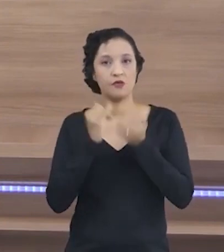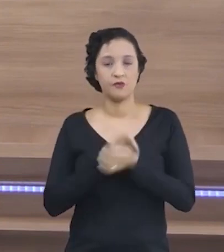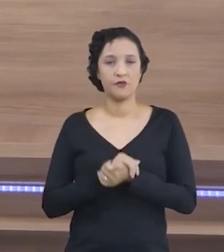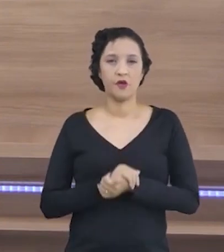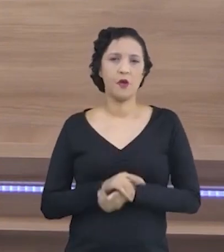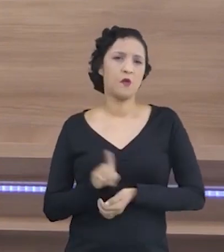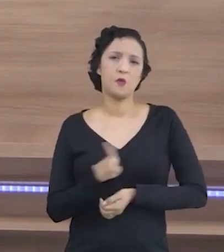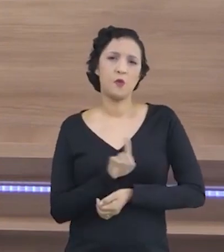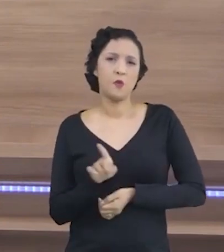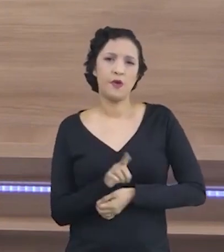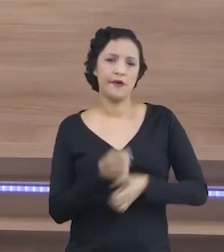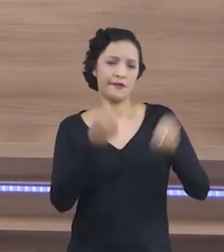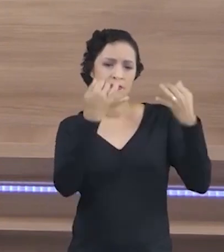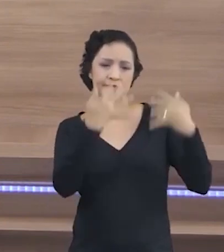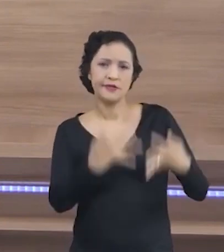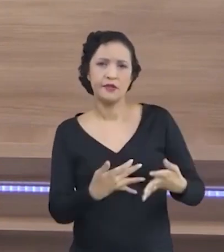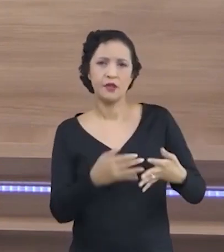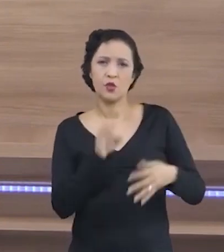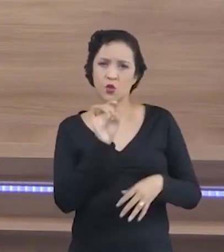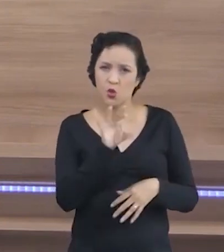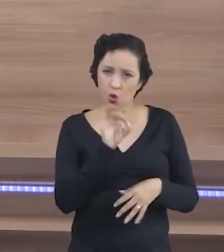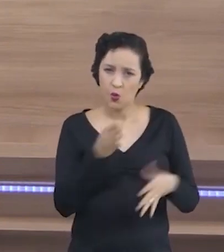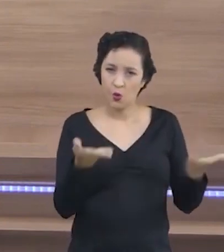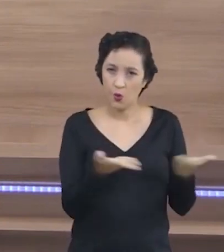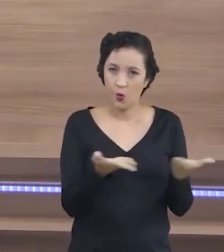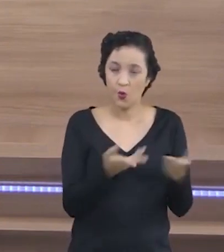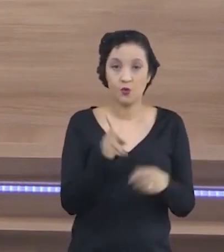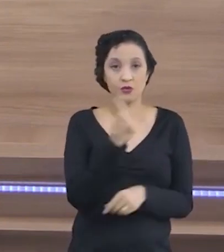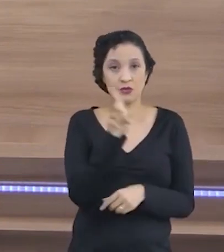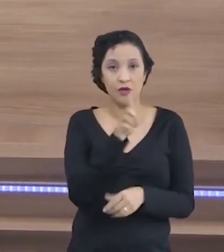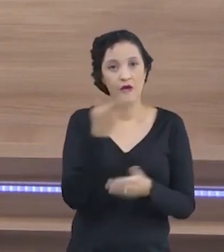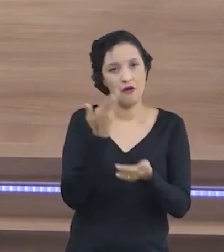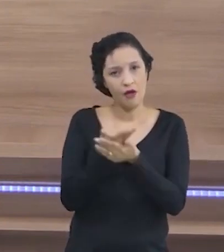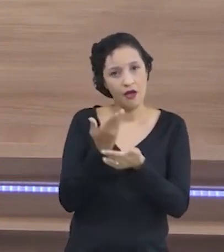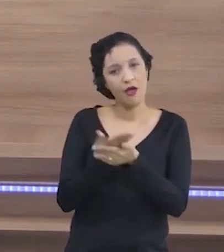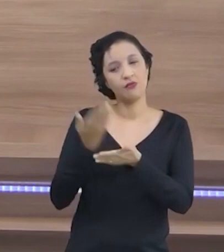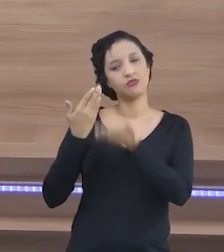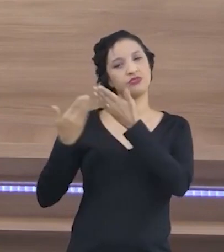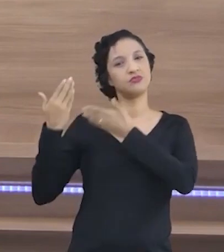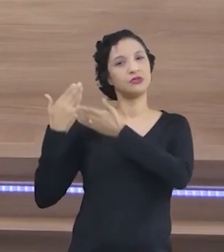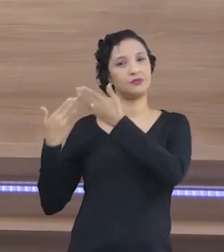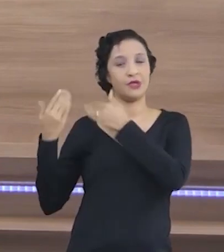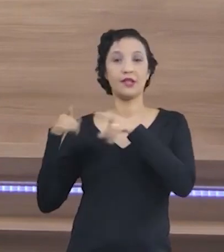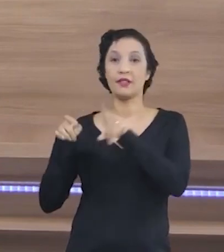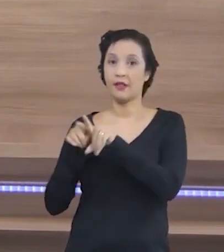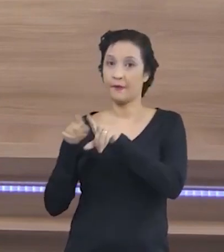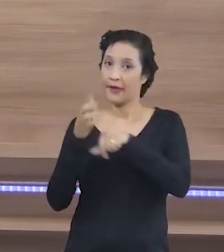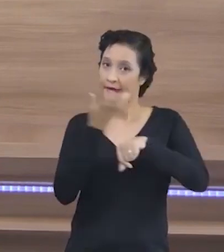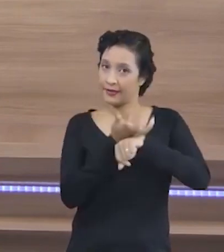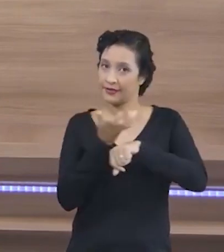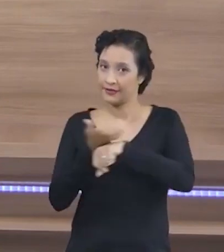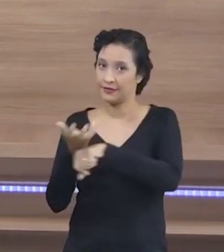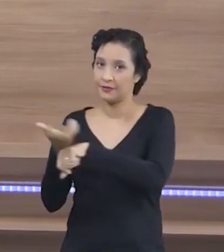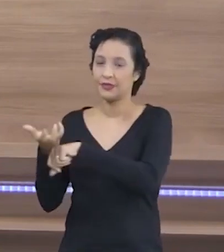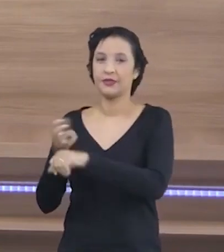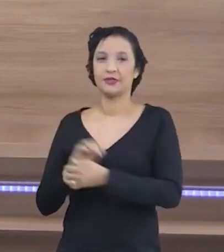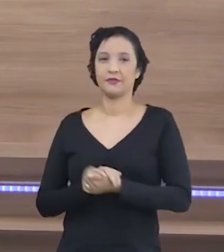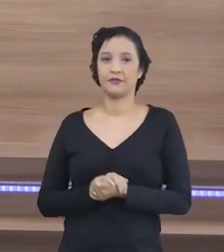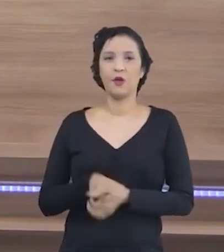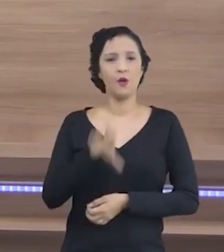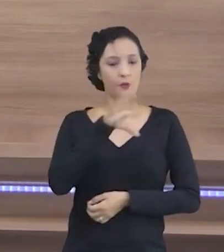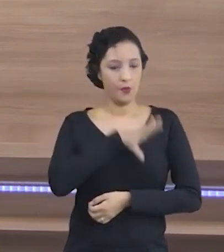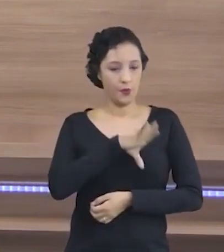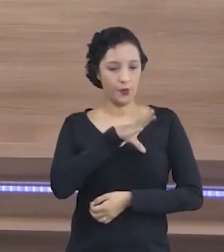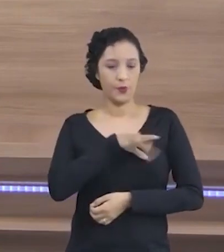não estou falando só da aula de hoje. Eu estou falando das aulas que vocês assistem até dos outros componentes. A língua portuguesa,